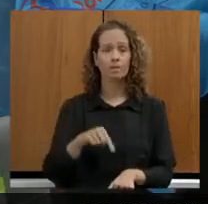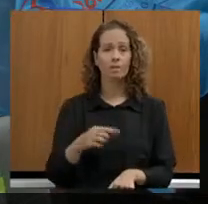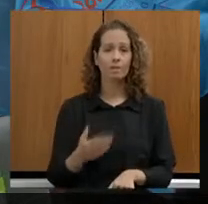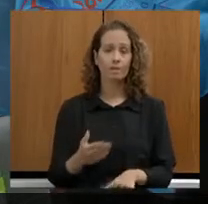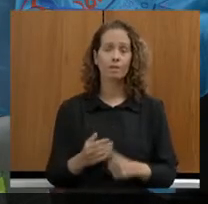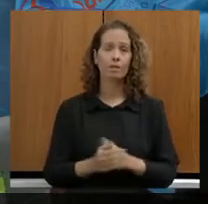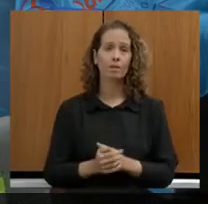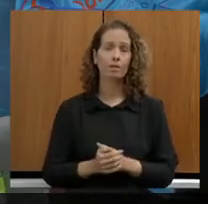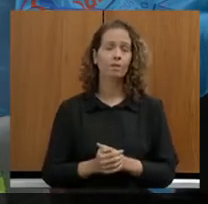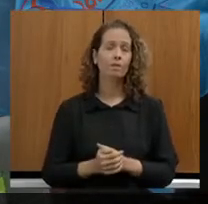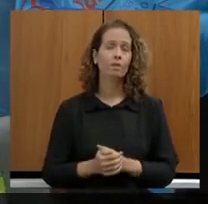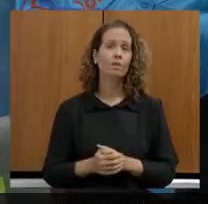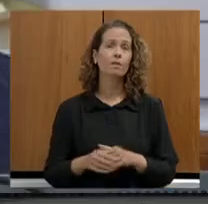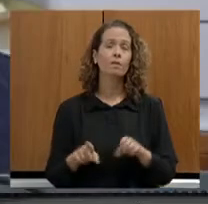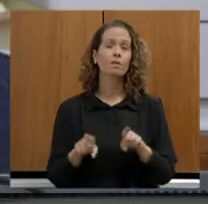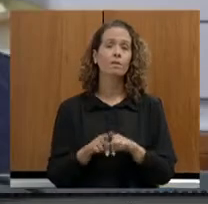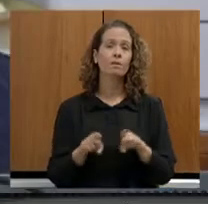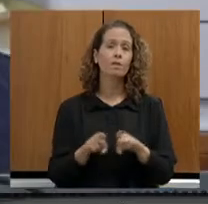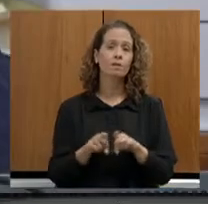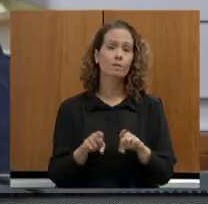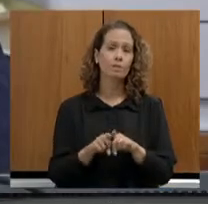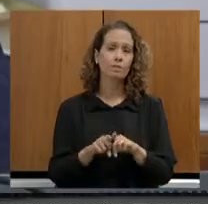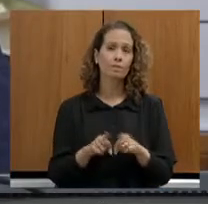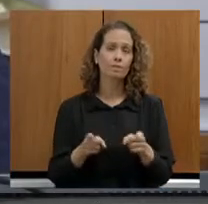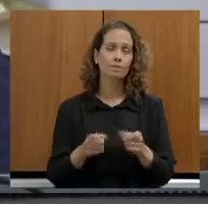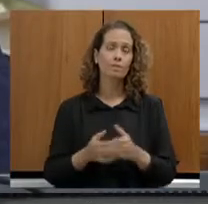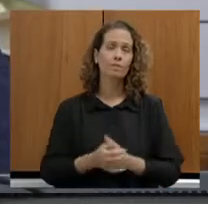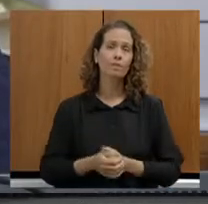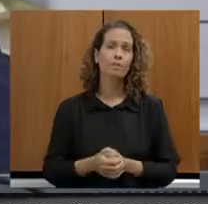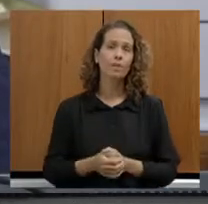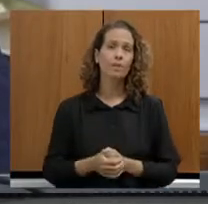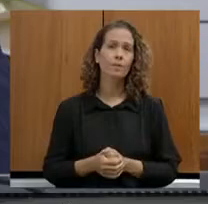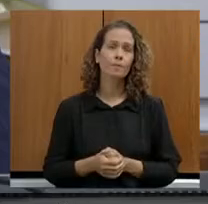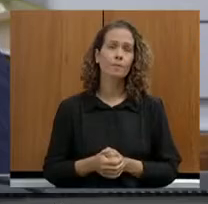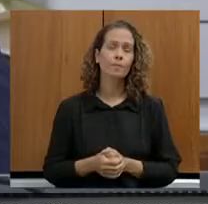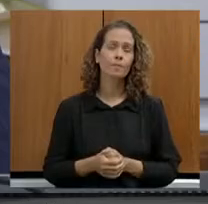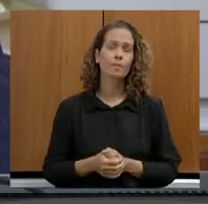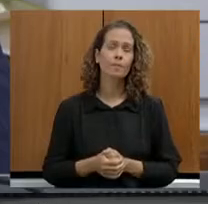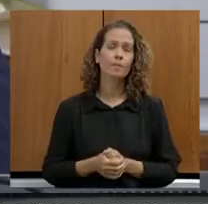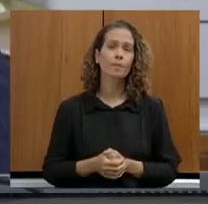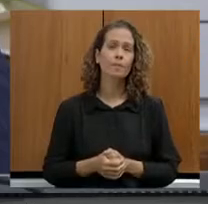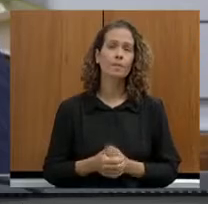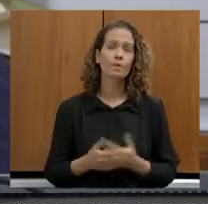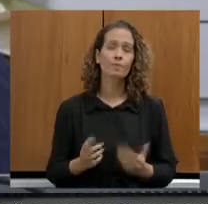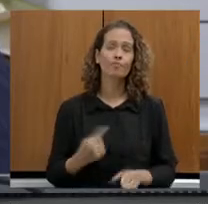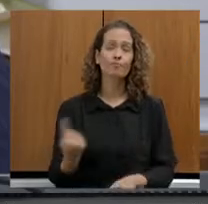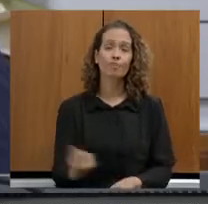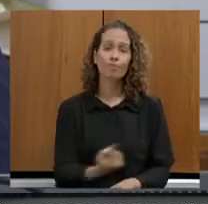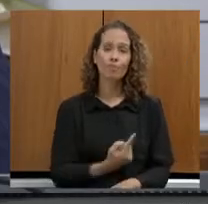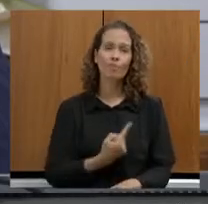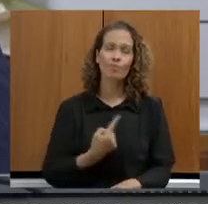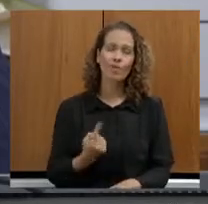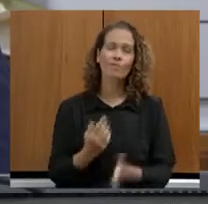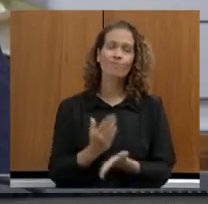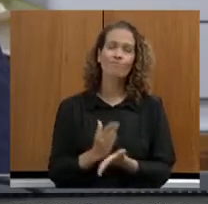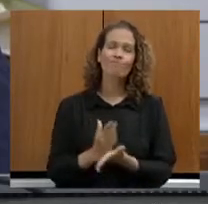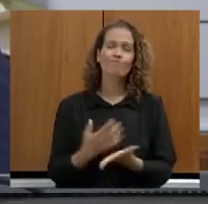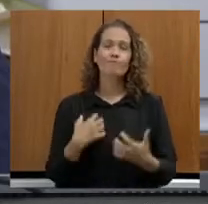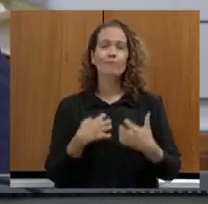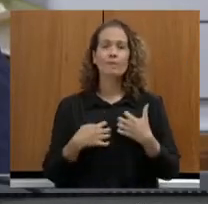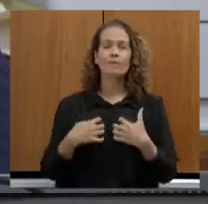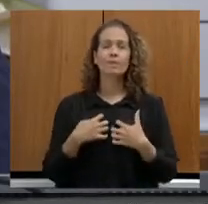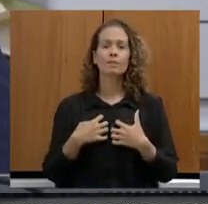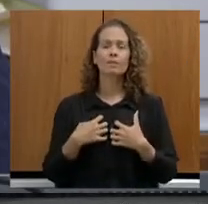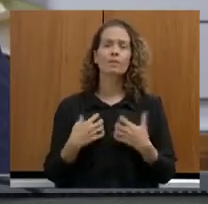sobretudo essa questão que tanto a cara Denise temos incomodado o que isso era